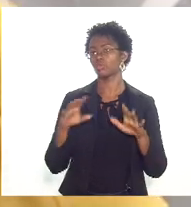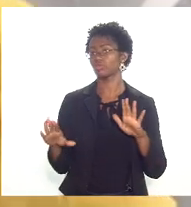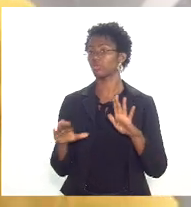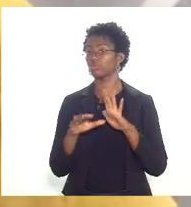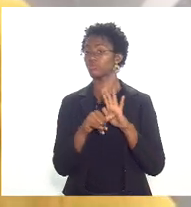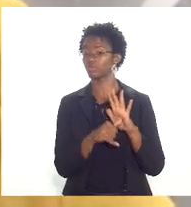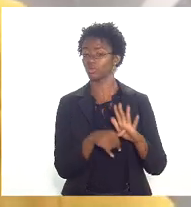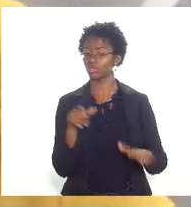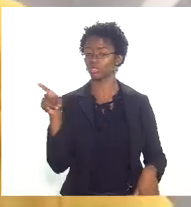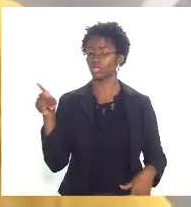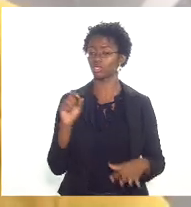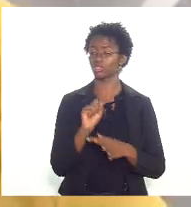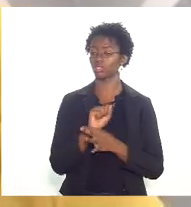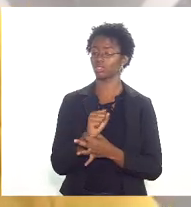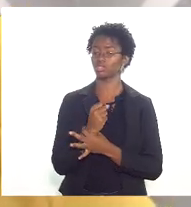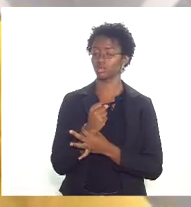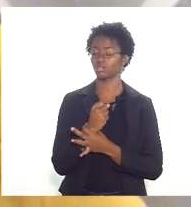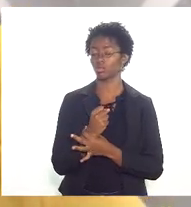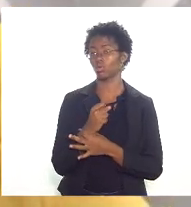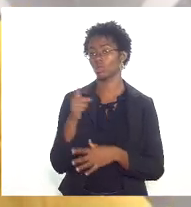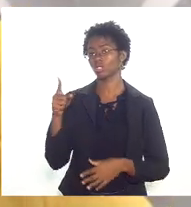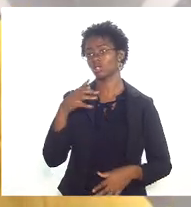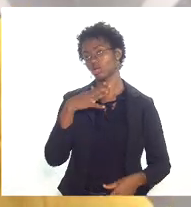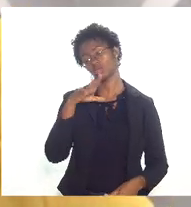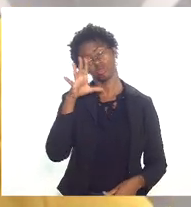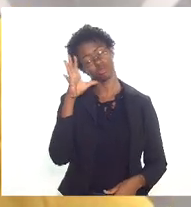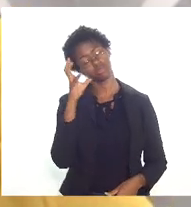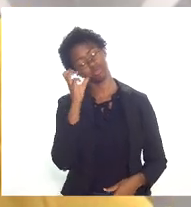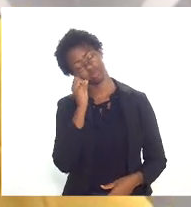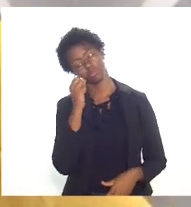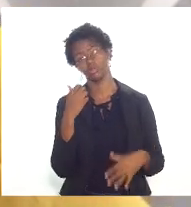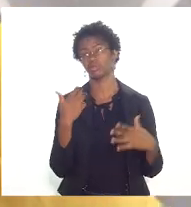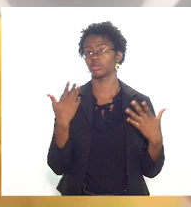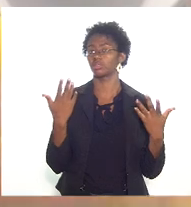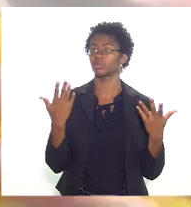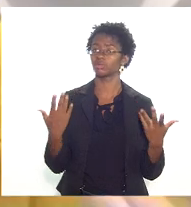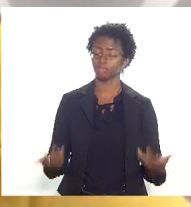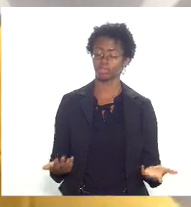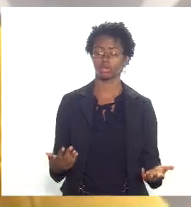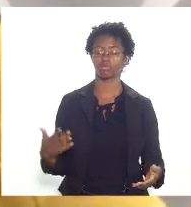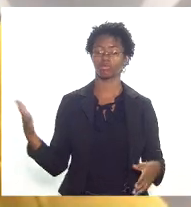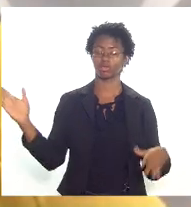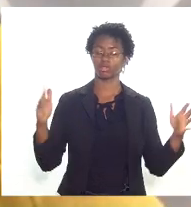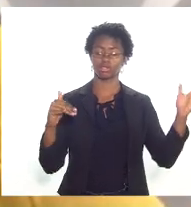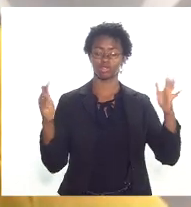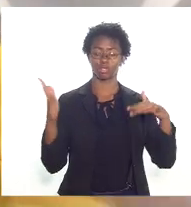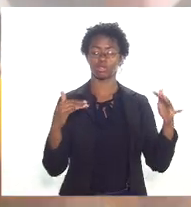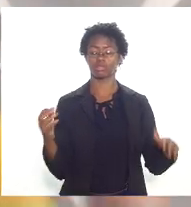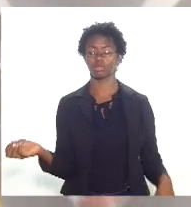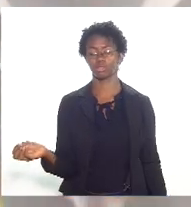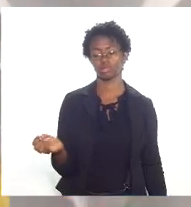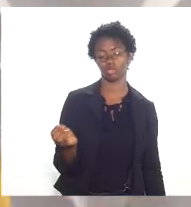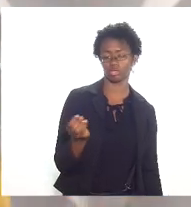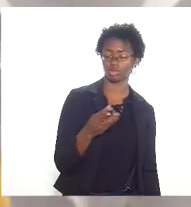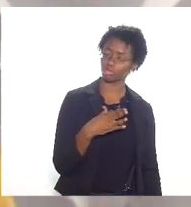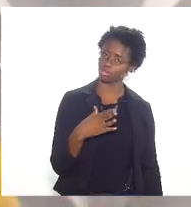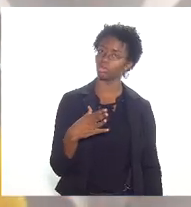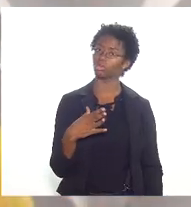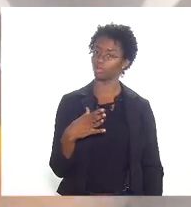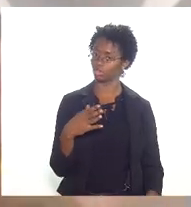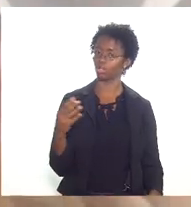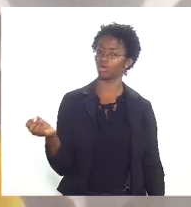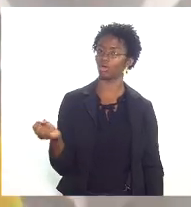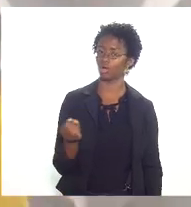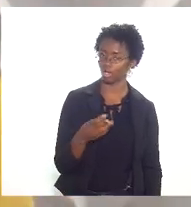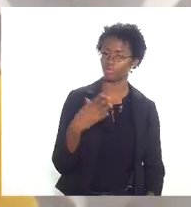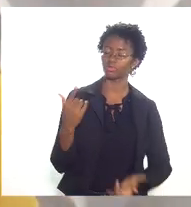segurança encontrava-se dormindo então eu acho que a gente vai trazer uma nova atribuição para a polícia